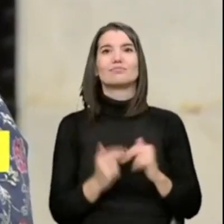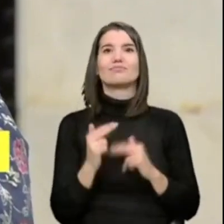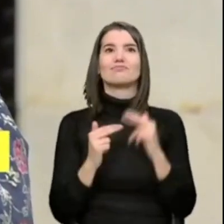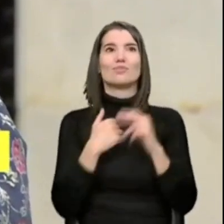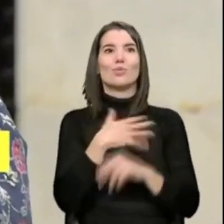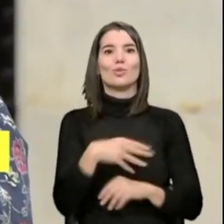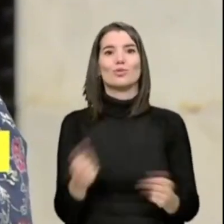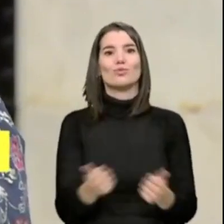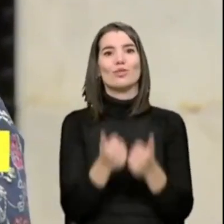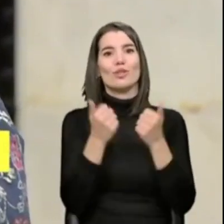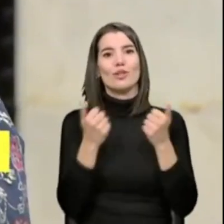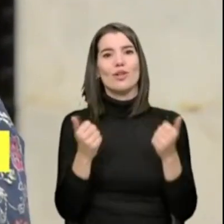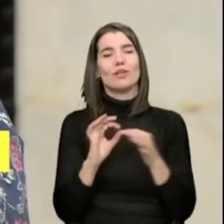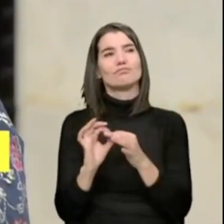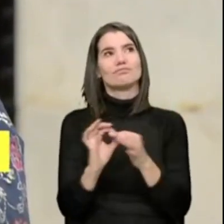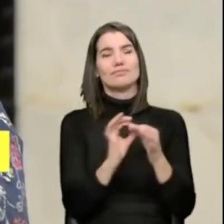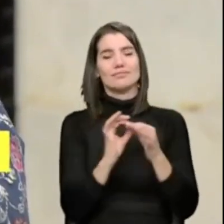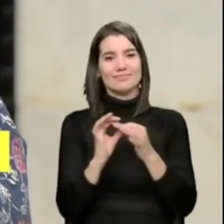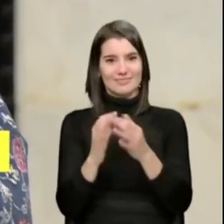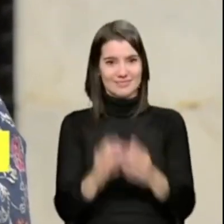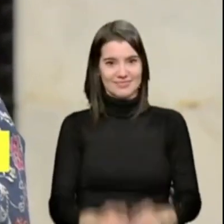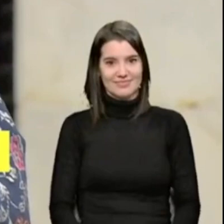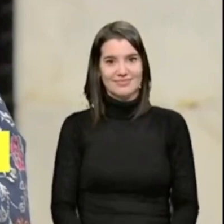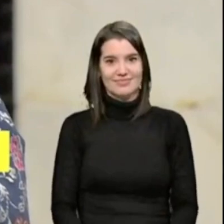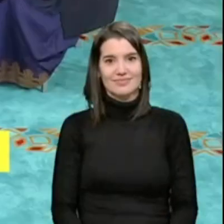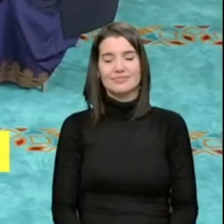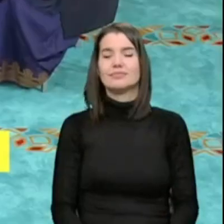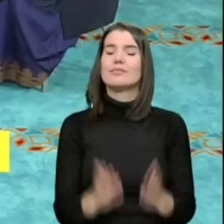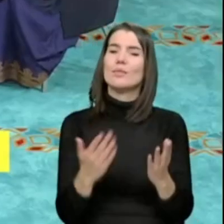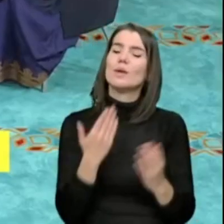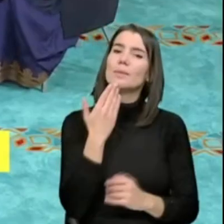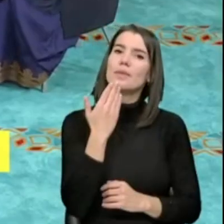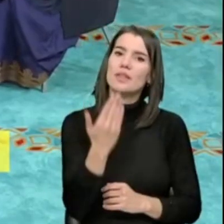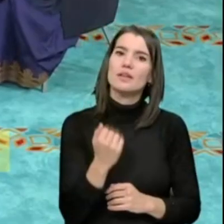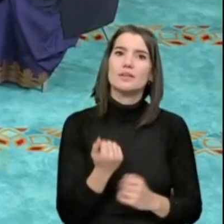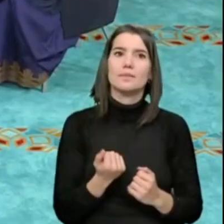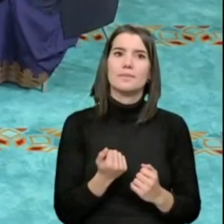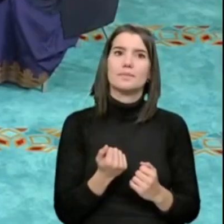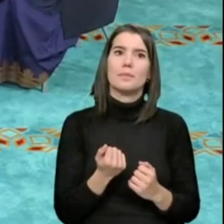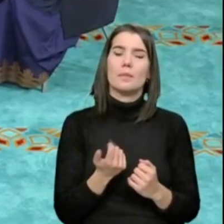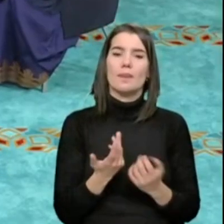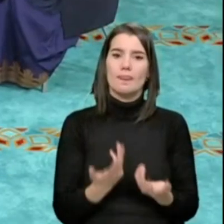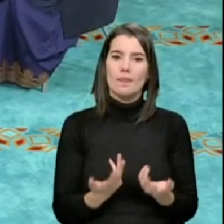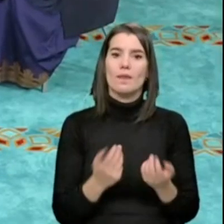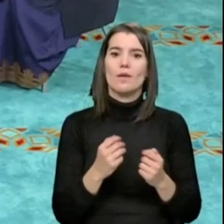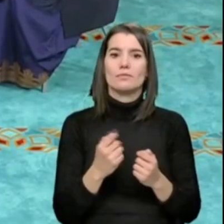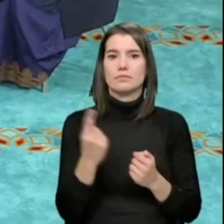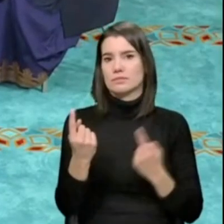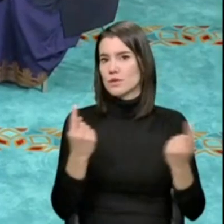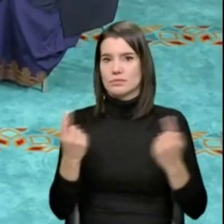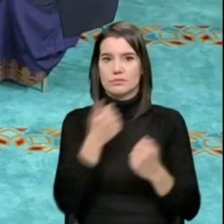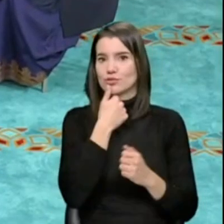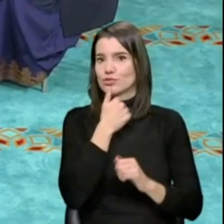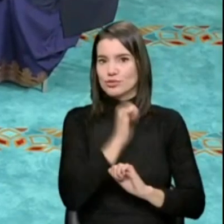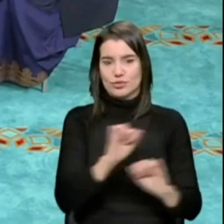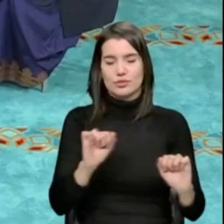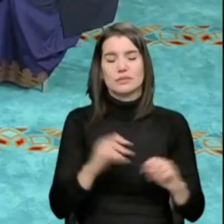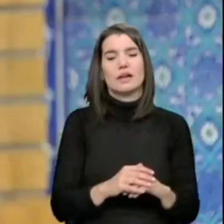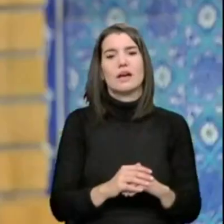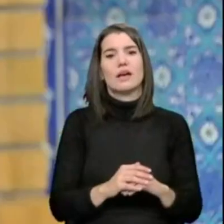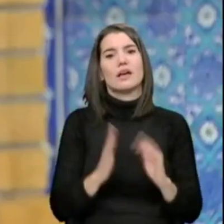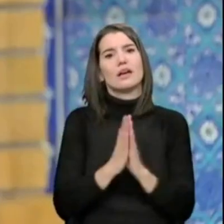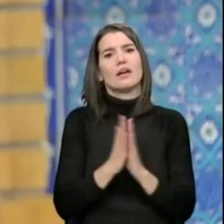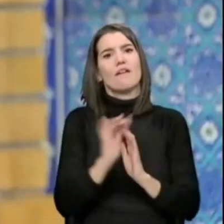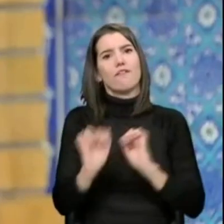melhor com uma harmonia. Vou pedir-vos que, de forma que entendam, caracterizem as